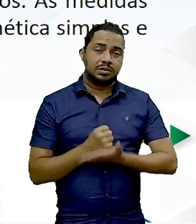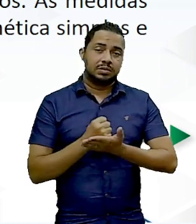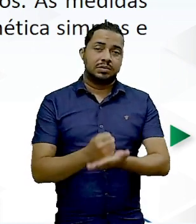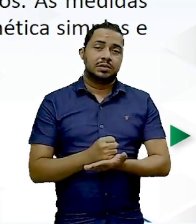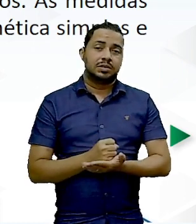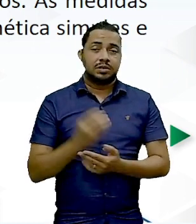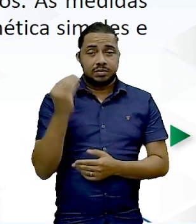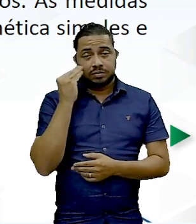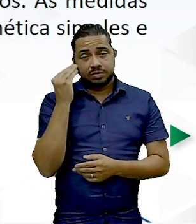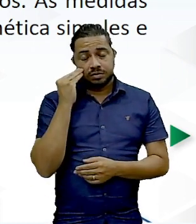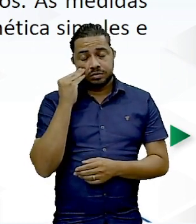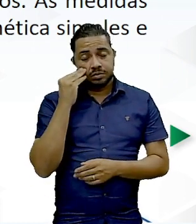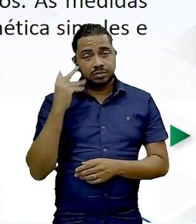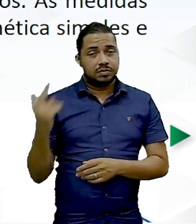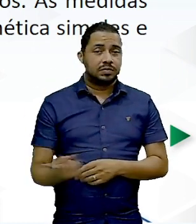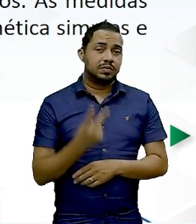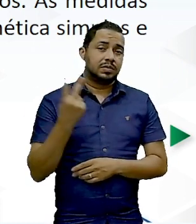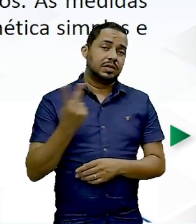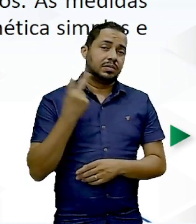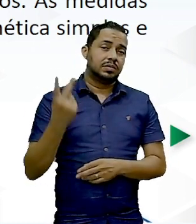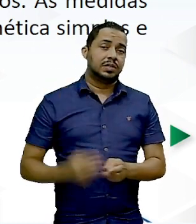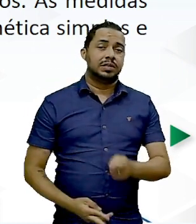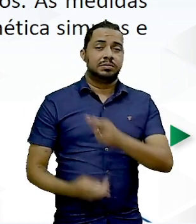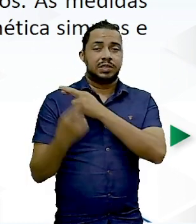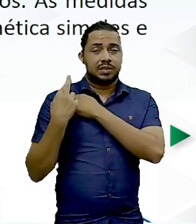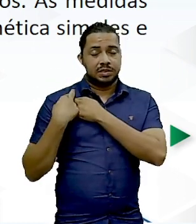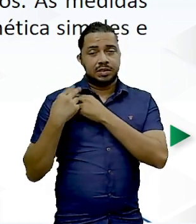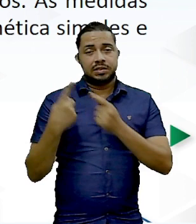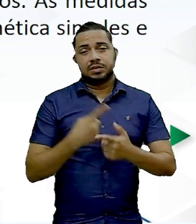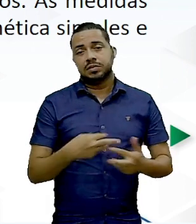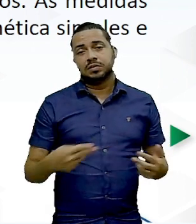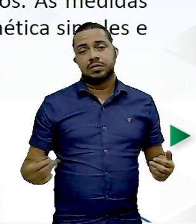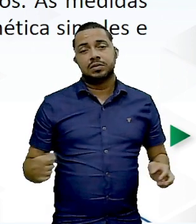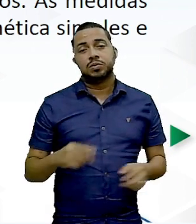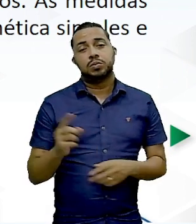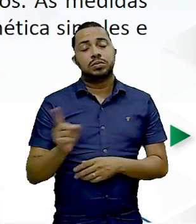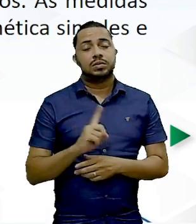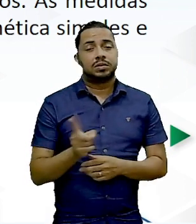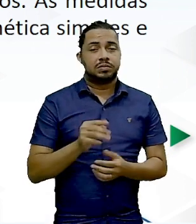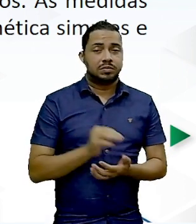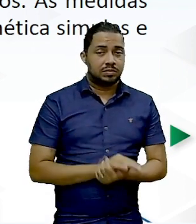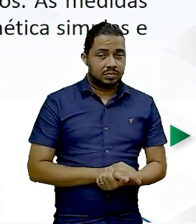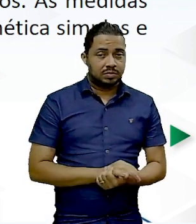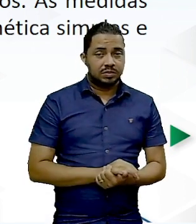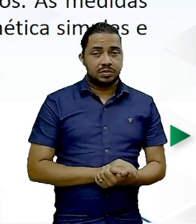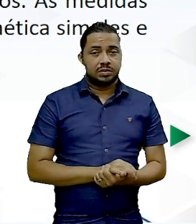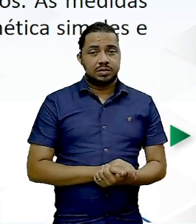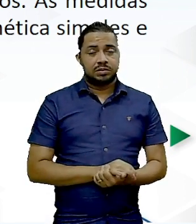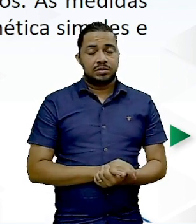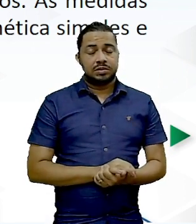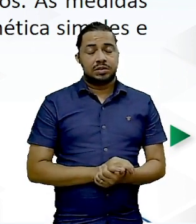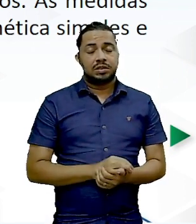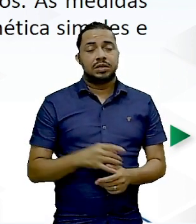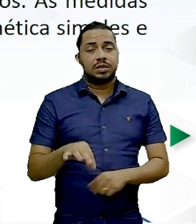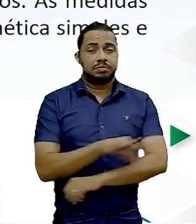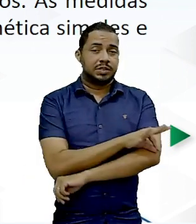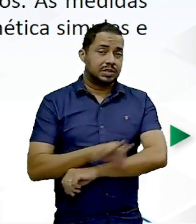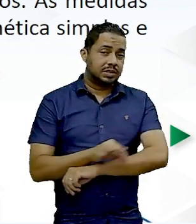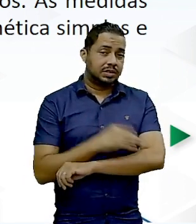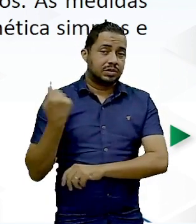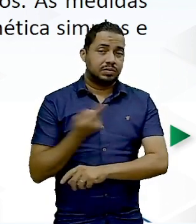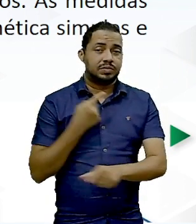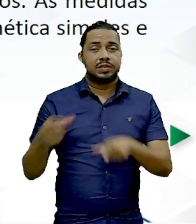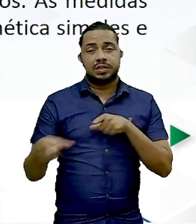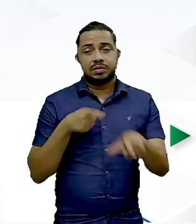verificar determinado valor representa bem uma série de dados ou não. As medidas que nós vamos